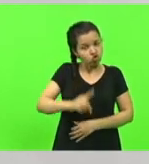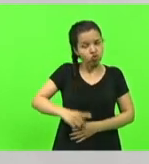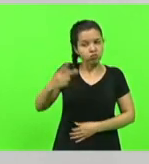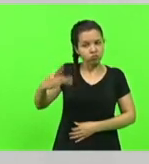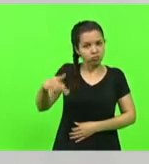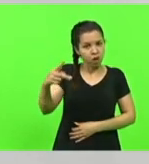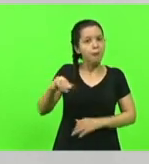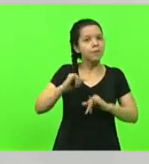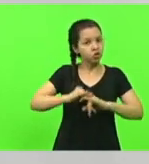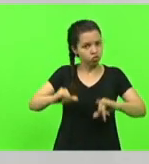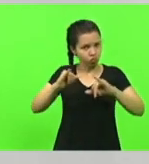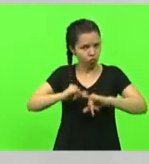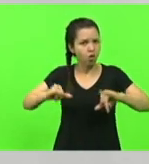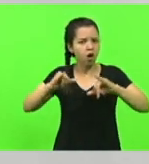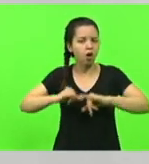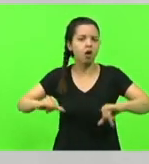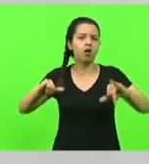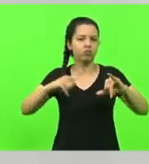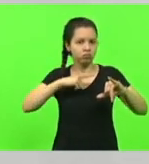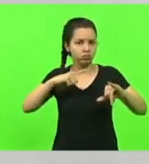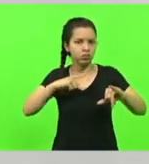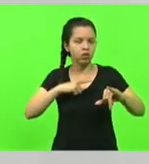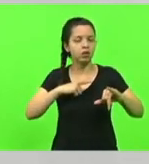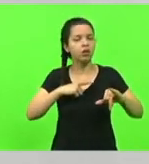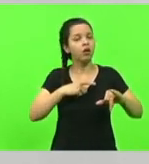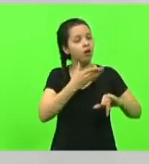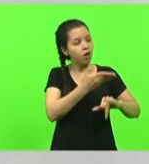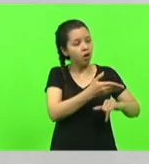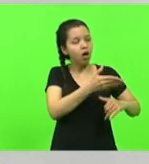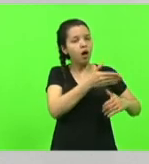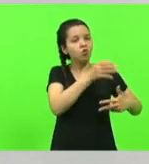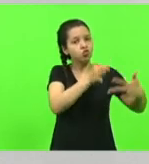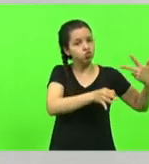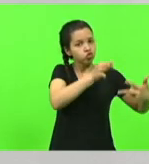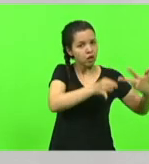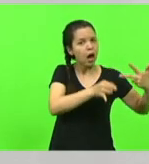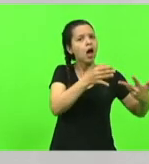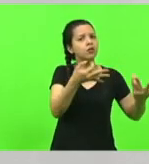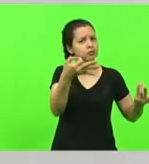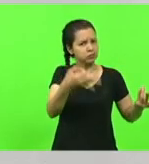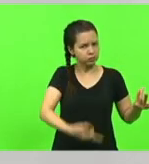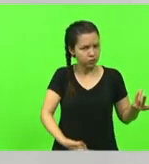o judiciário é óbvio que não vai deixar essa medida